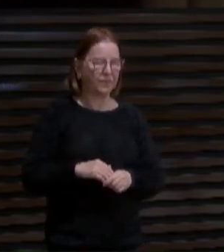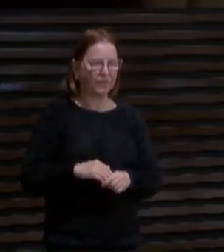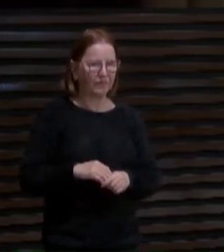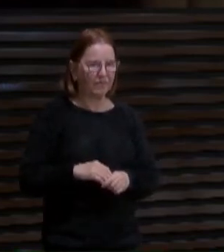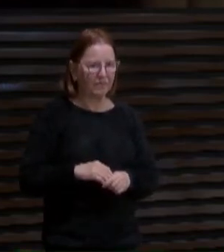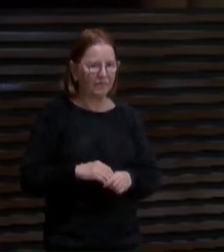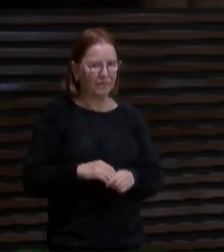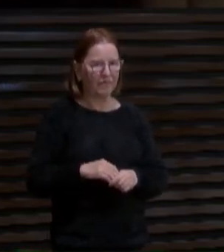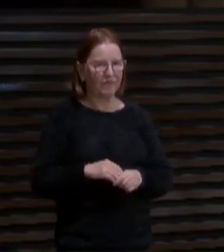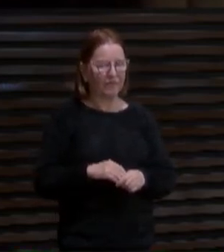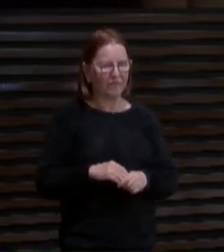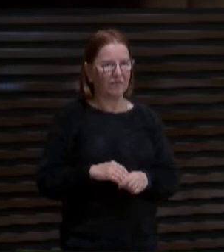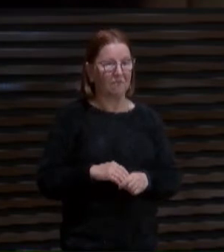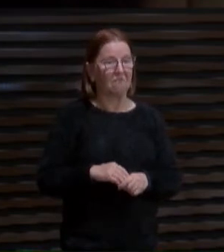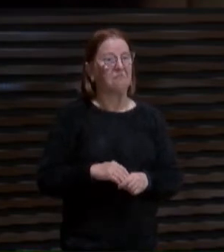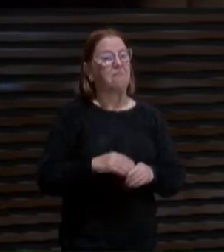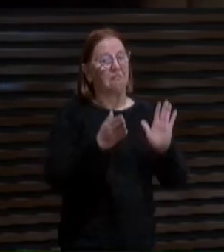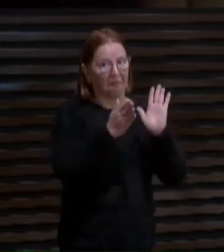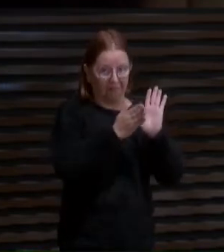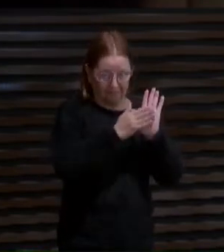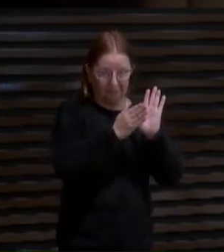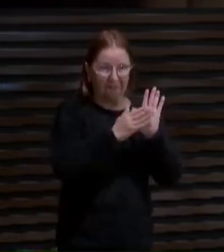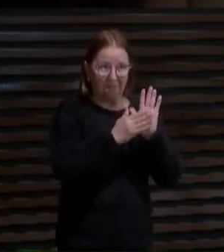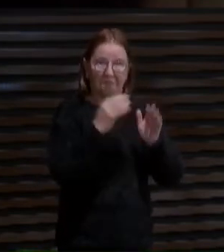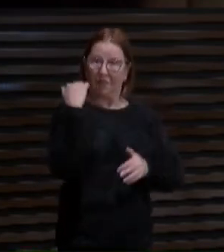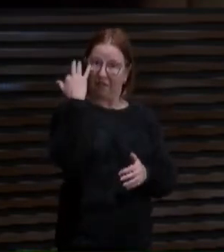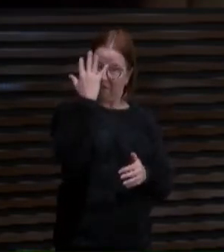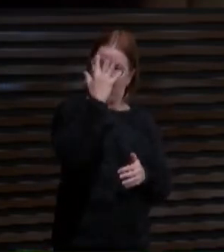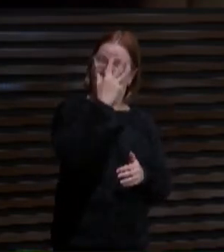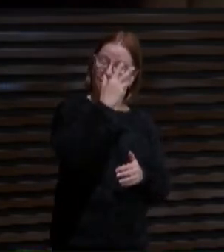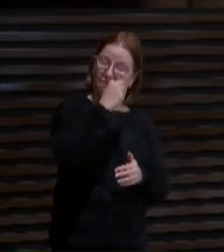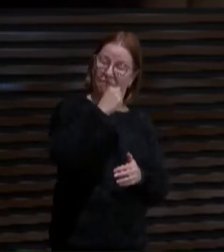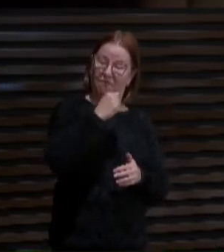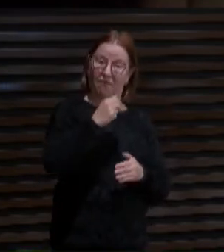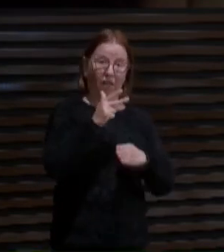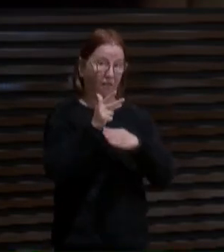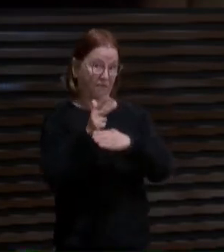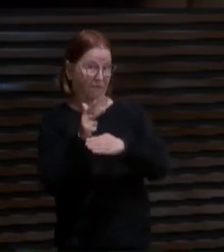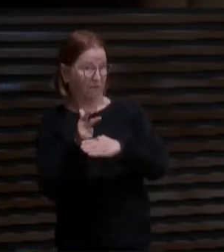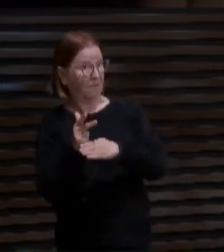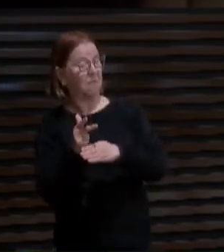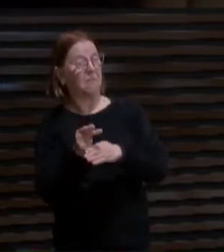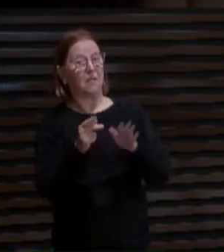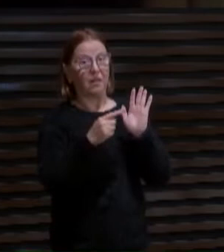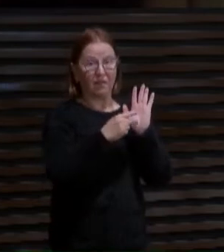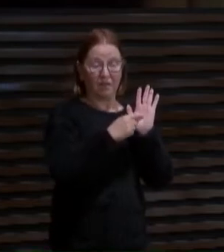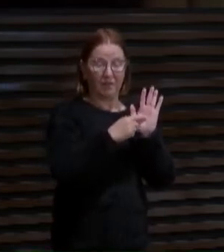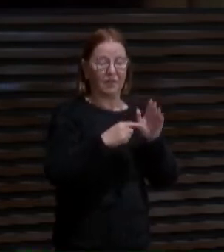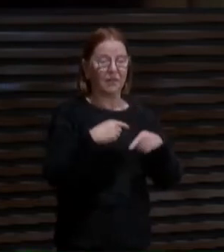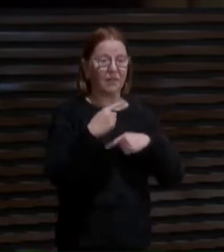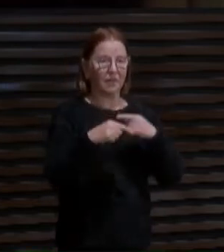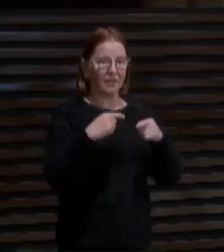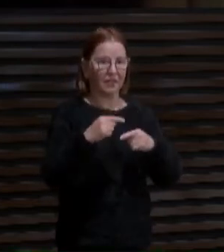foi uma produção hollywoodiana viu negócio foi fizeram um filme lá um mostrando depois